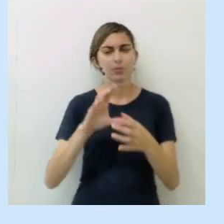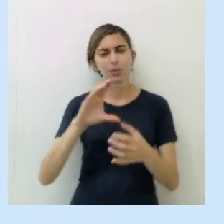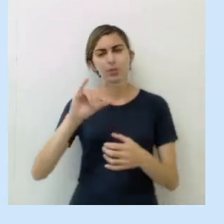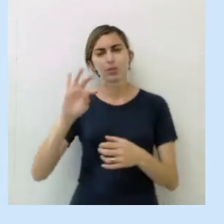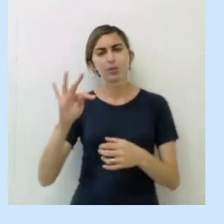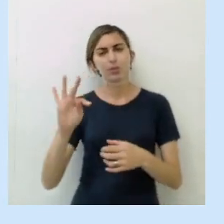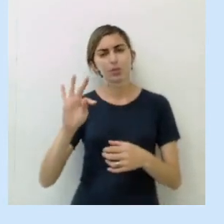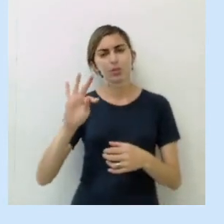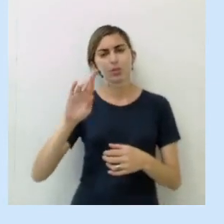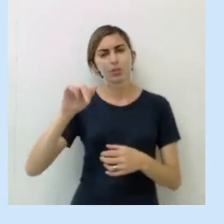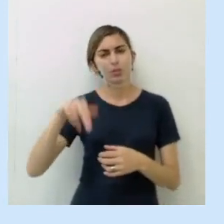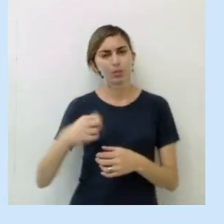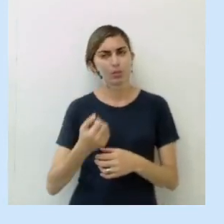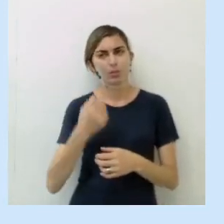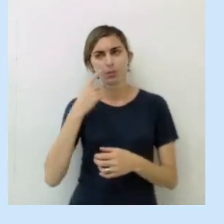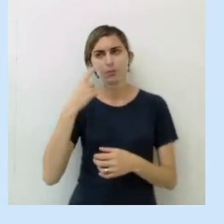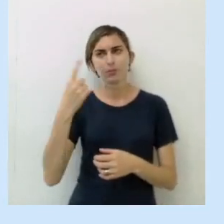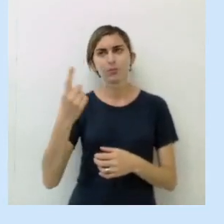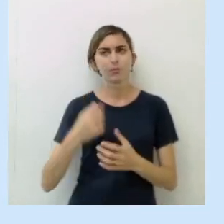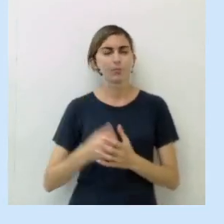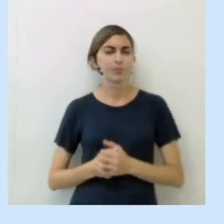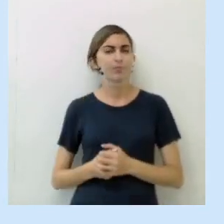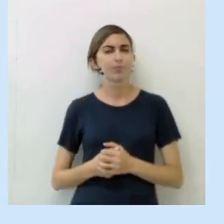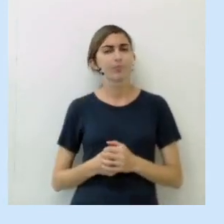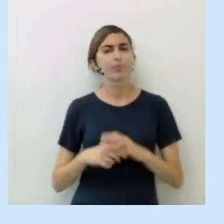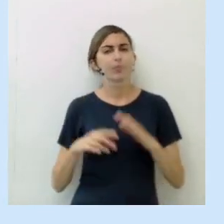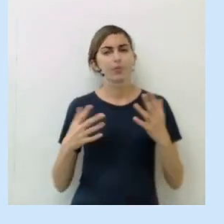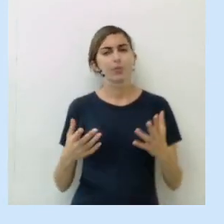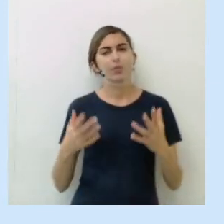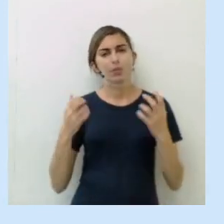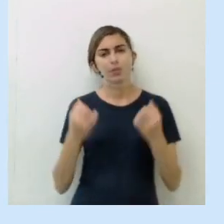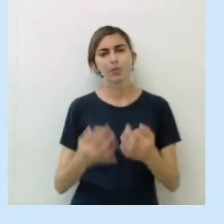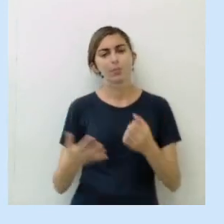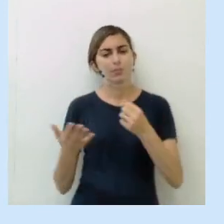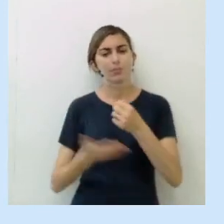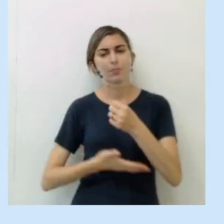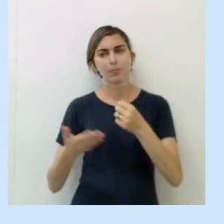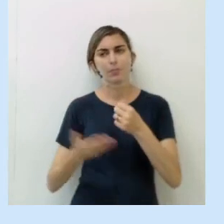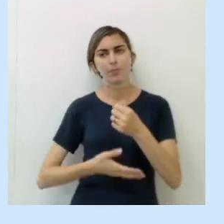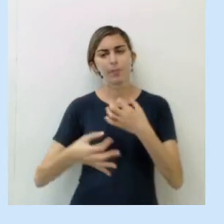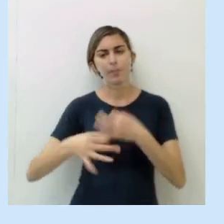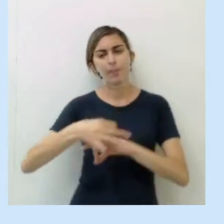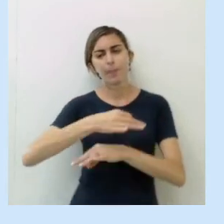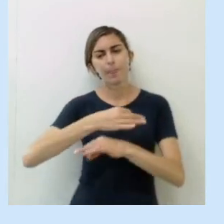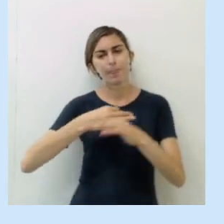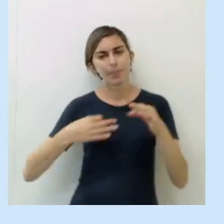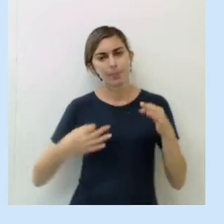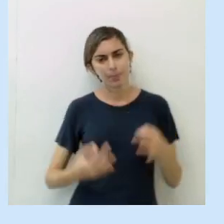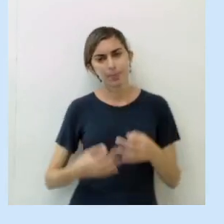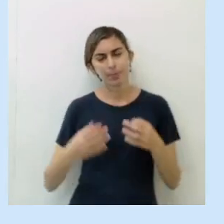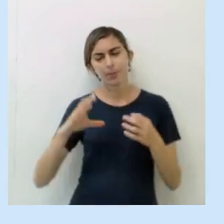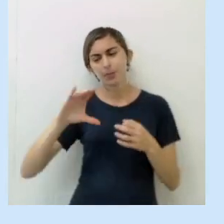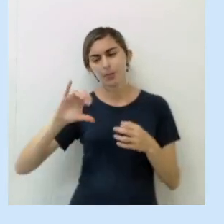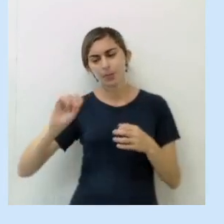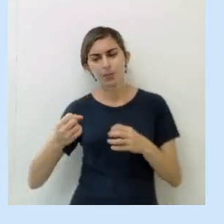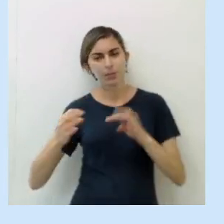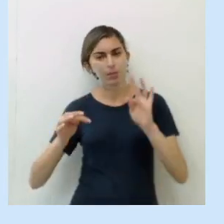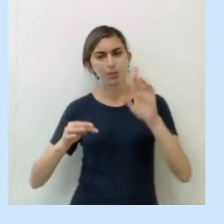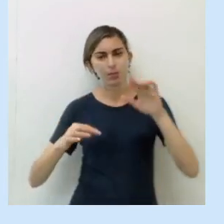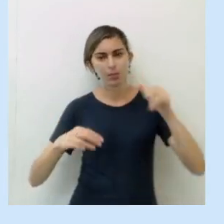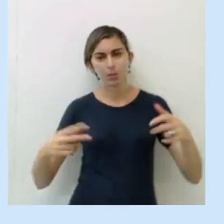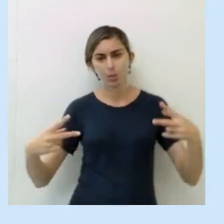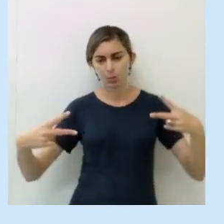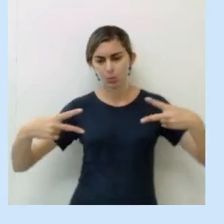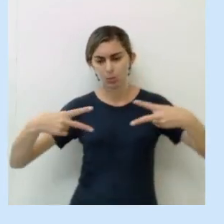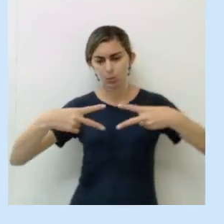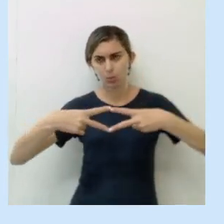mostrar a vocês na teoria já na tela, que diz o seguinte, que basicamente uma molécula cis-trans, eu tenho uma ligação dupla,